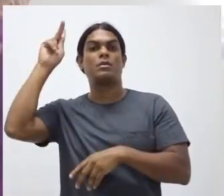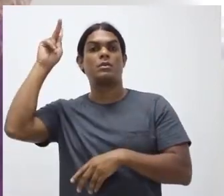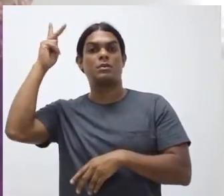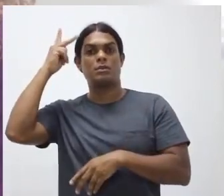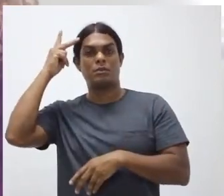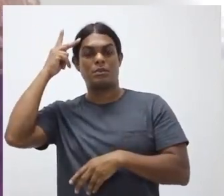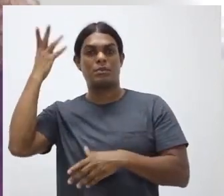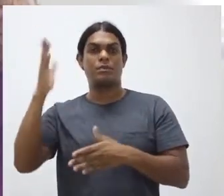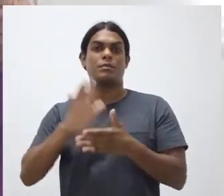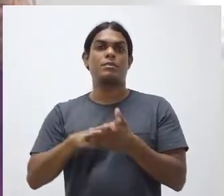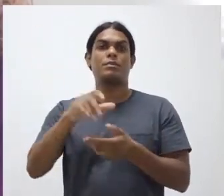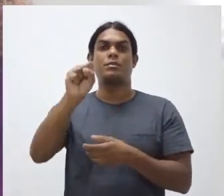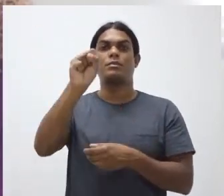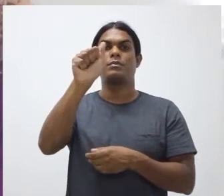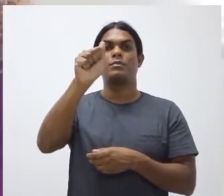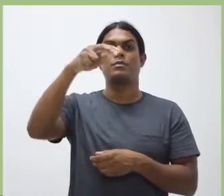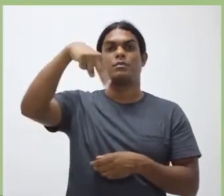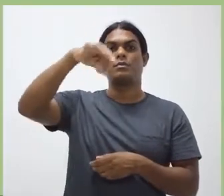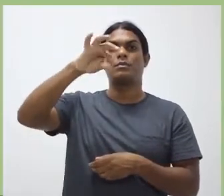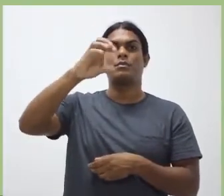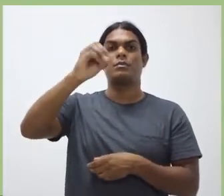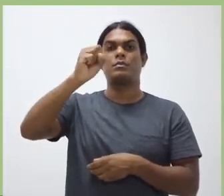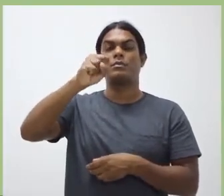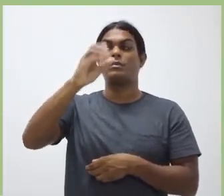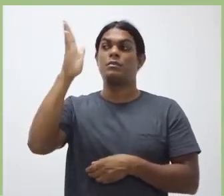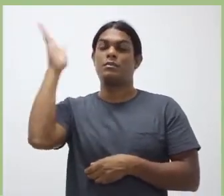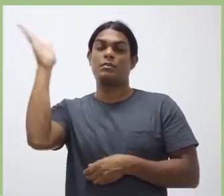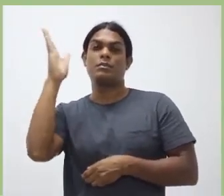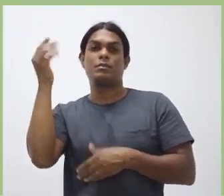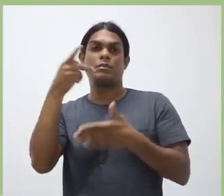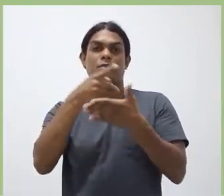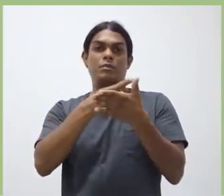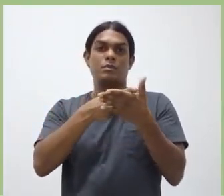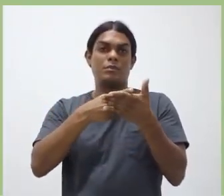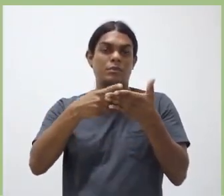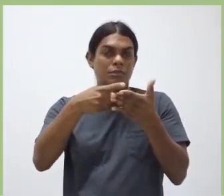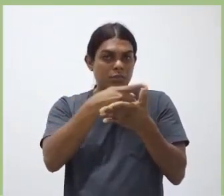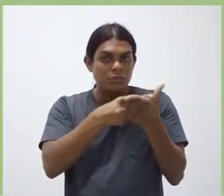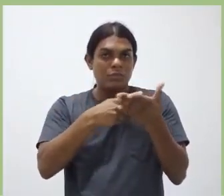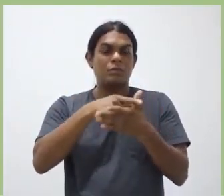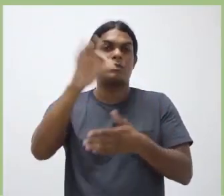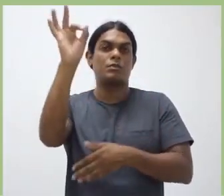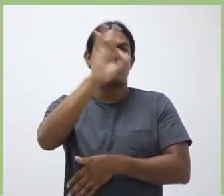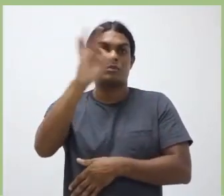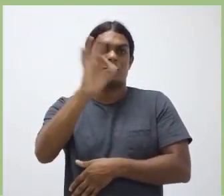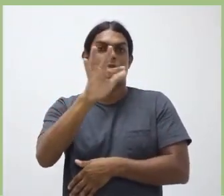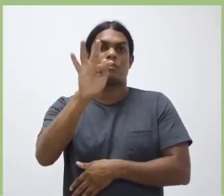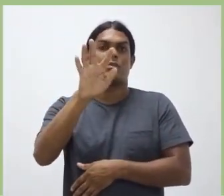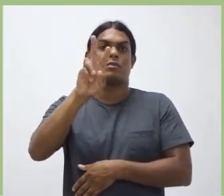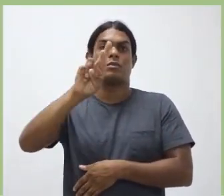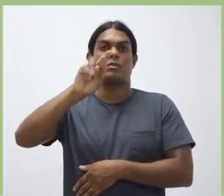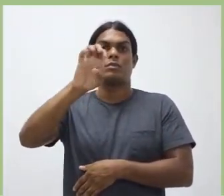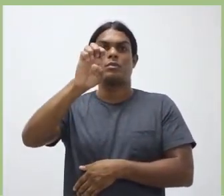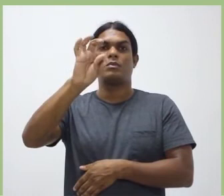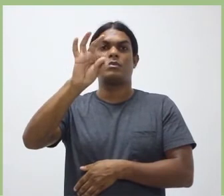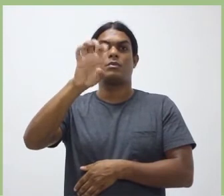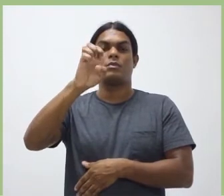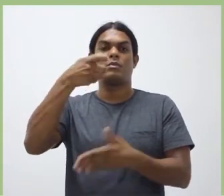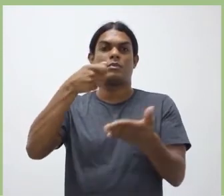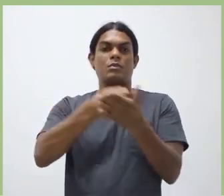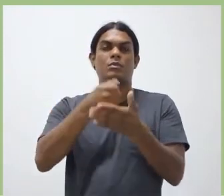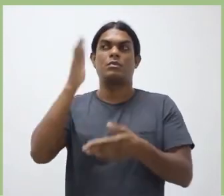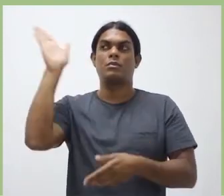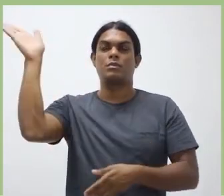Vejam aqui na imagem os fretes que são pagos nesses trechos. Como primeiro frete, temos o